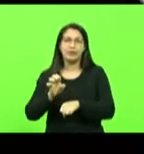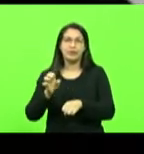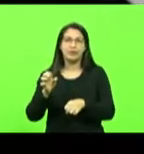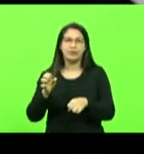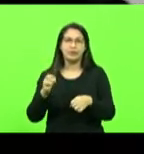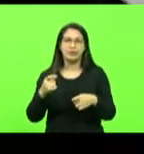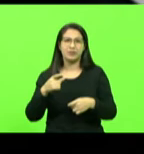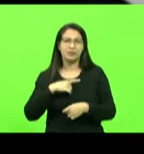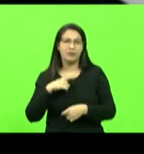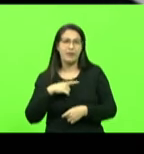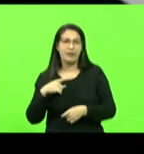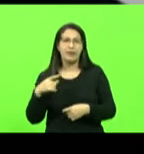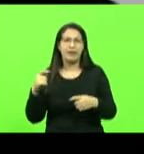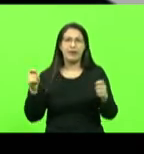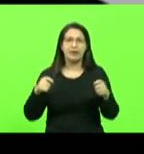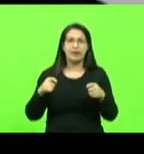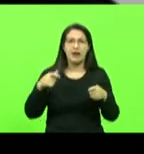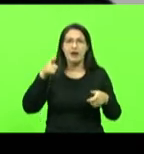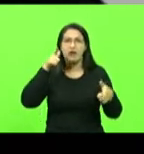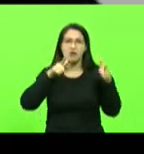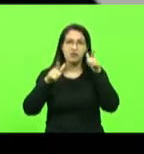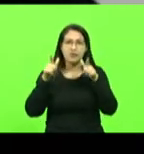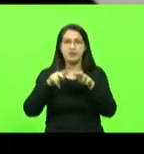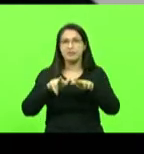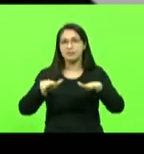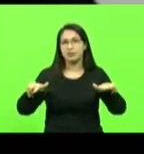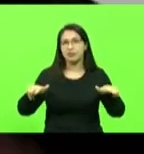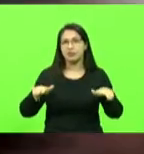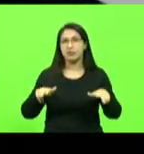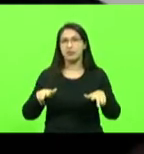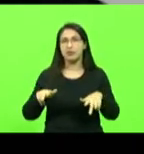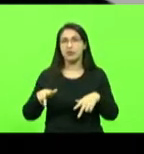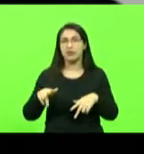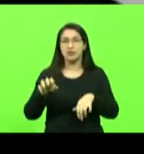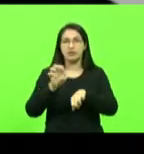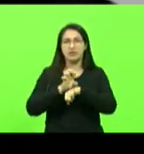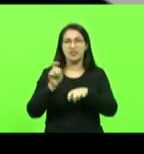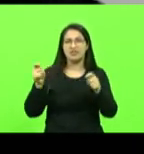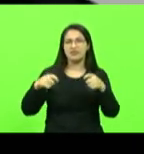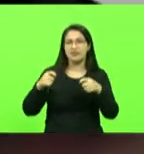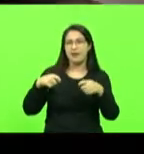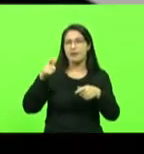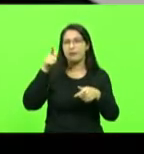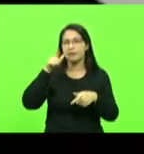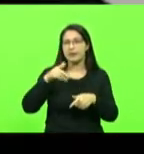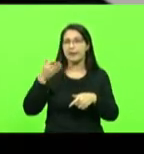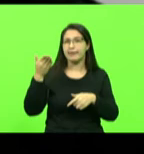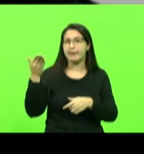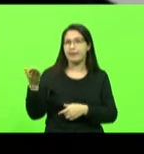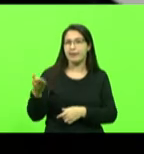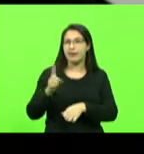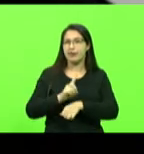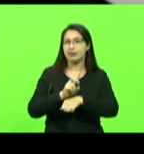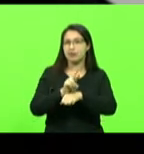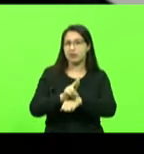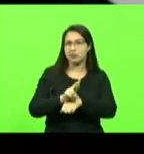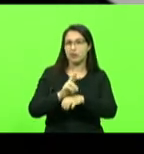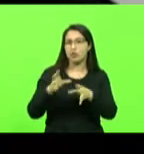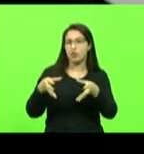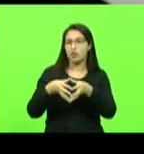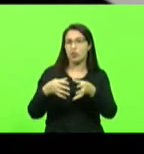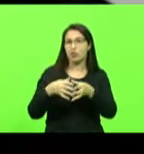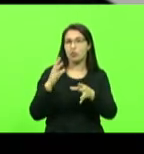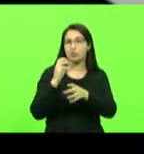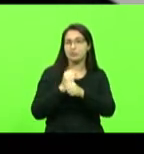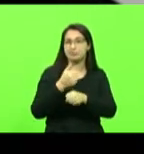estão funcionando dessa maneira. Me fala, ah, tem estado que as diretorias funcionam com 10 pessoas,